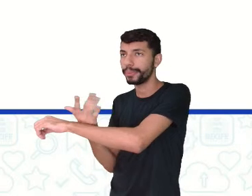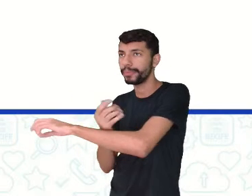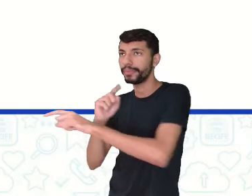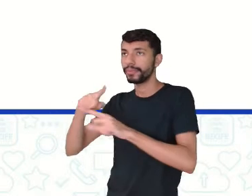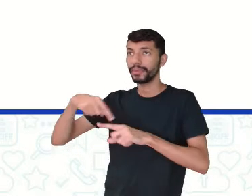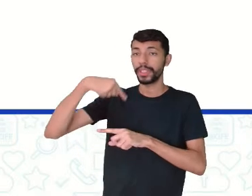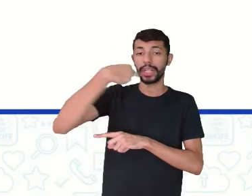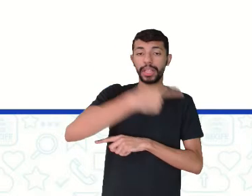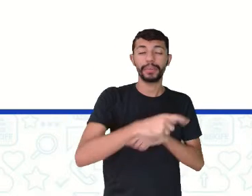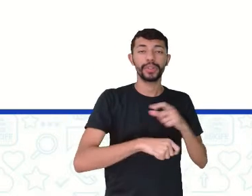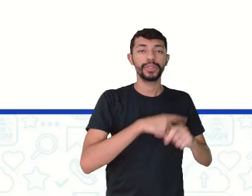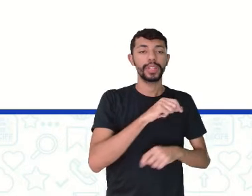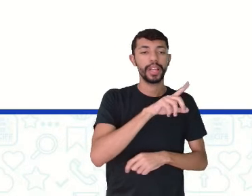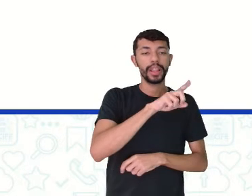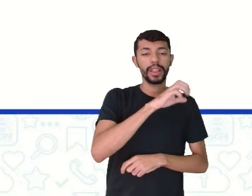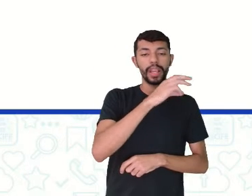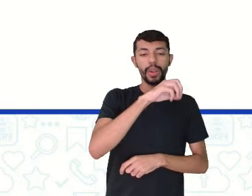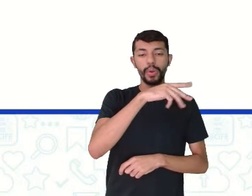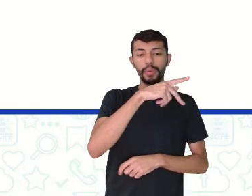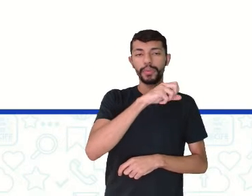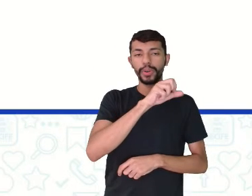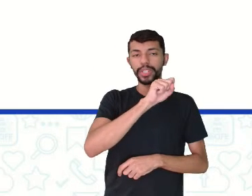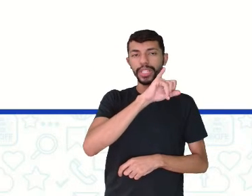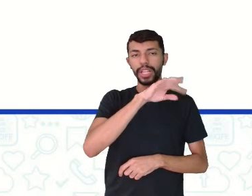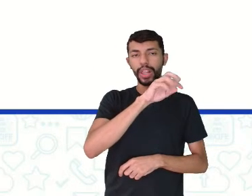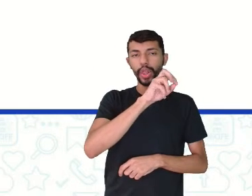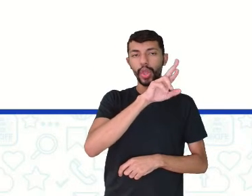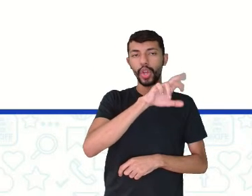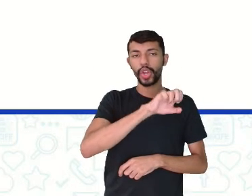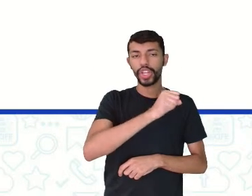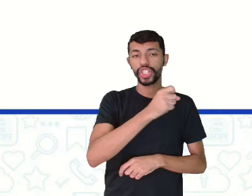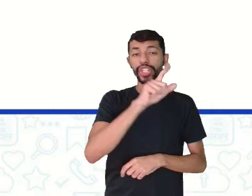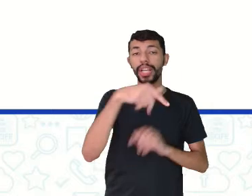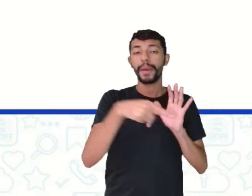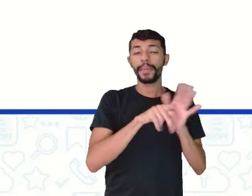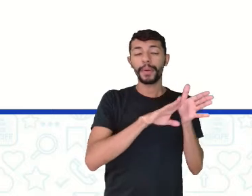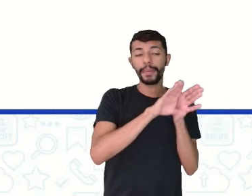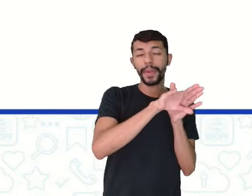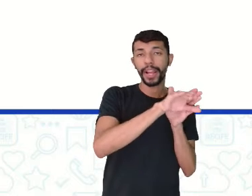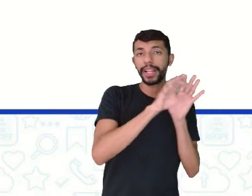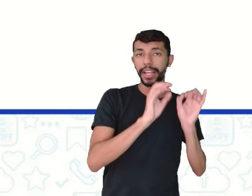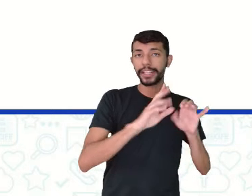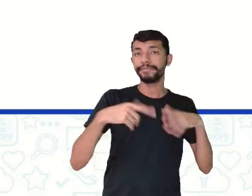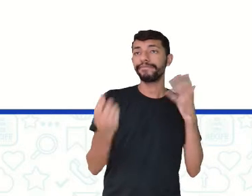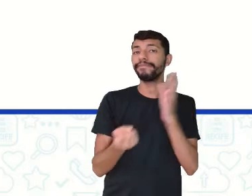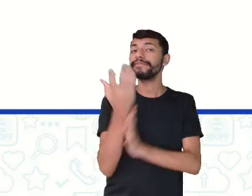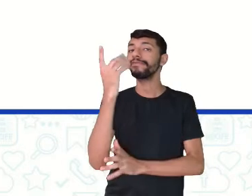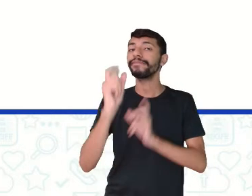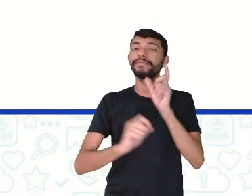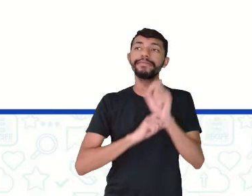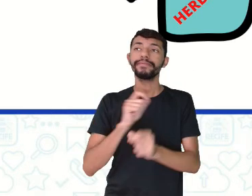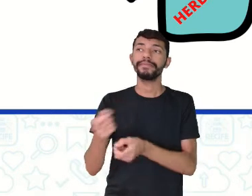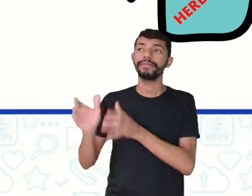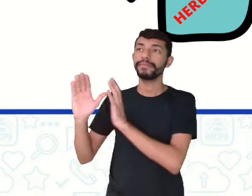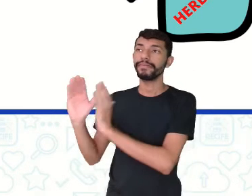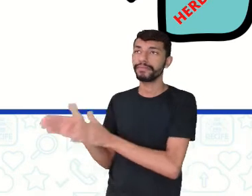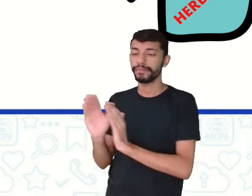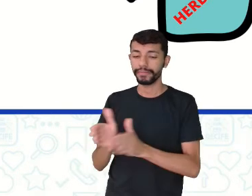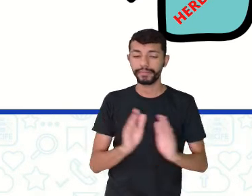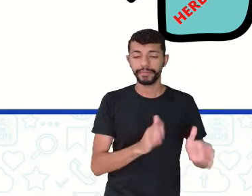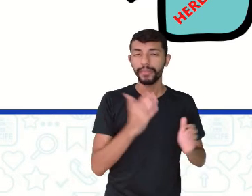os decompositores, que são as bactérias e fungos, formando aí a cadeia